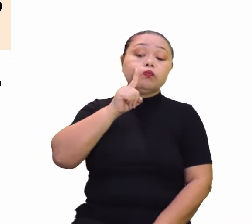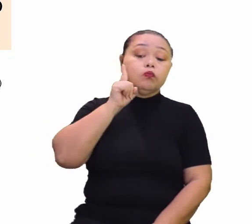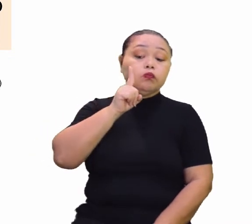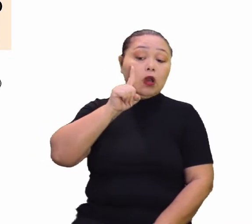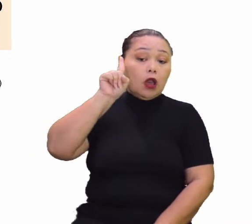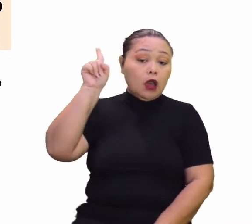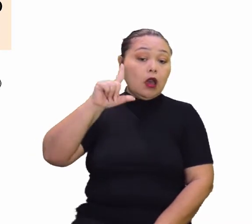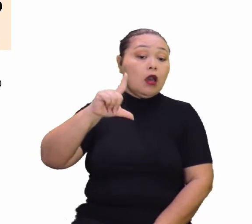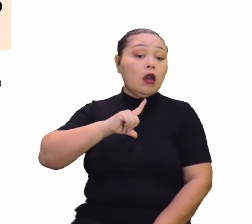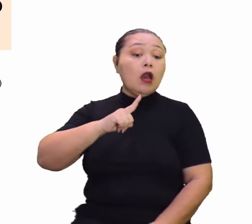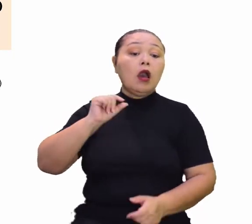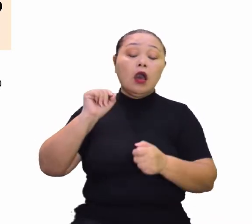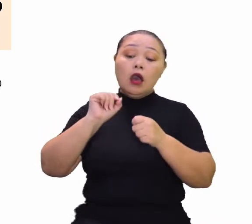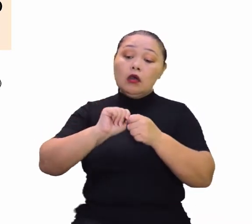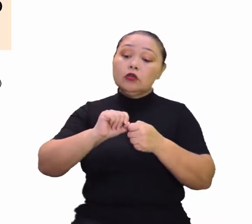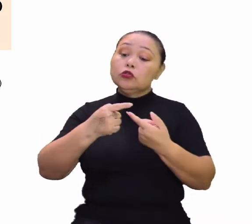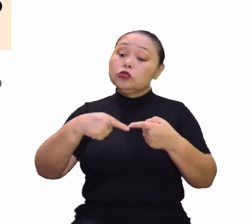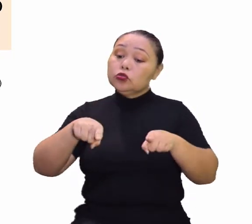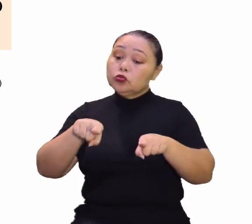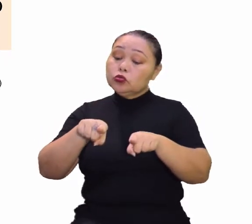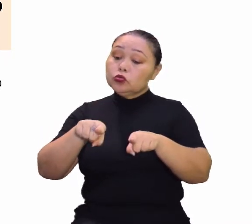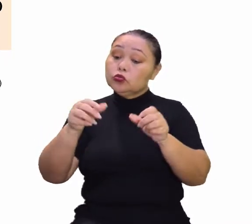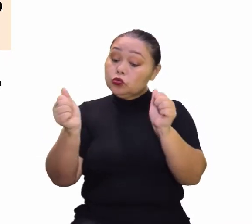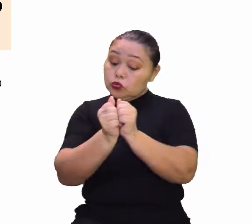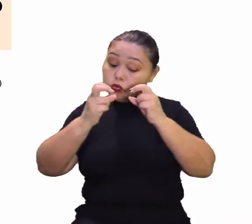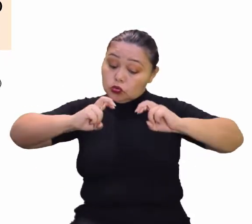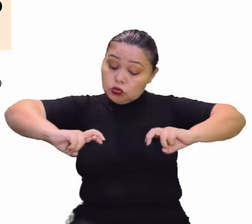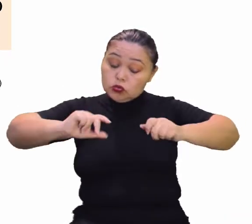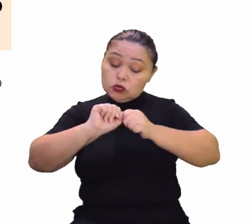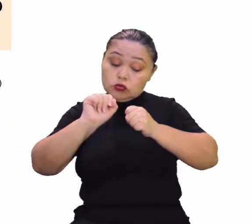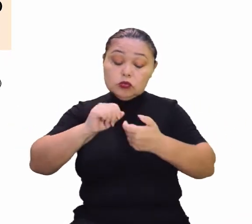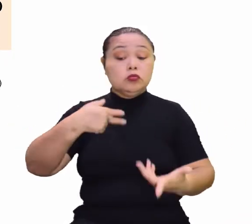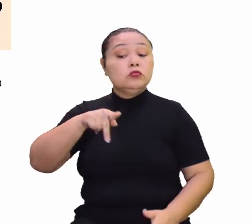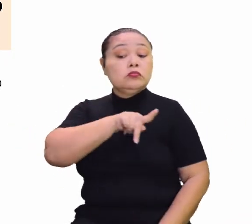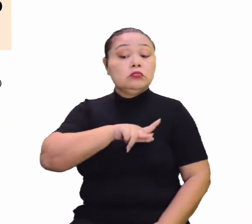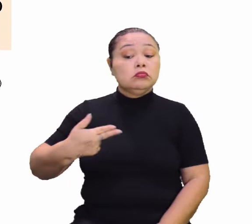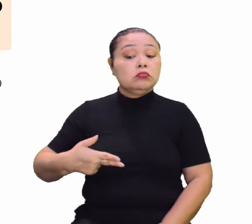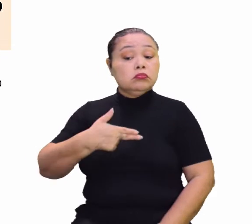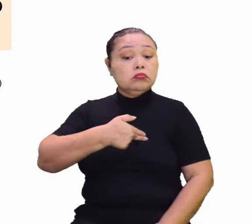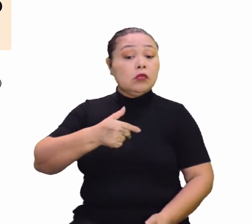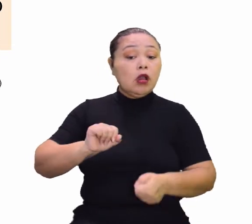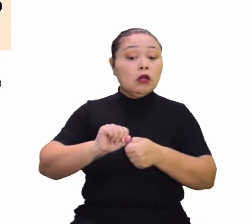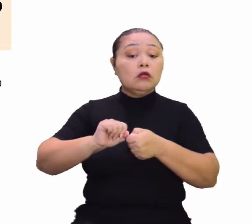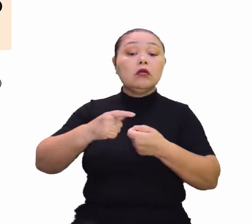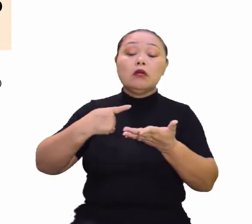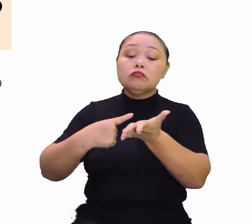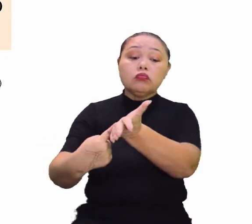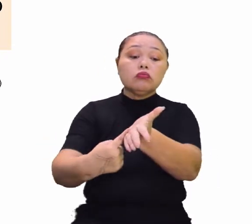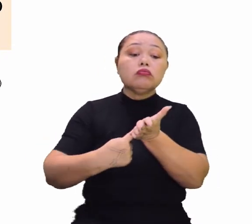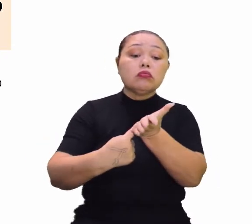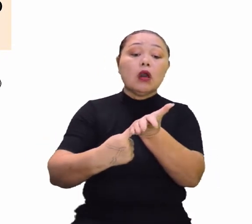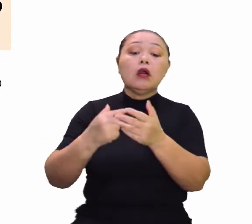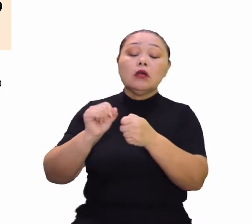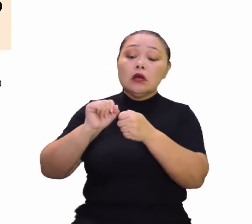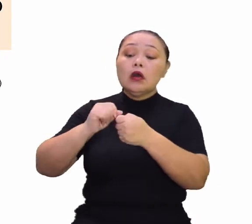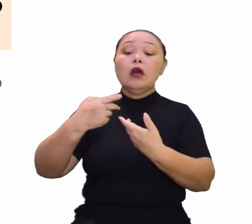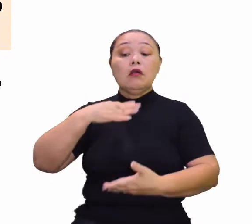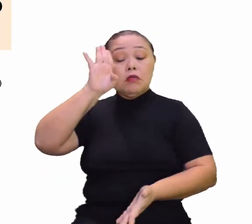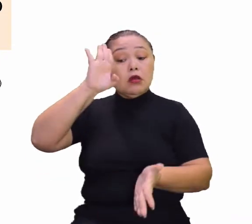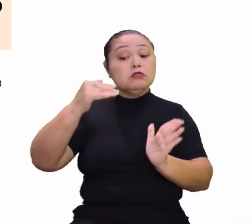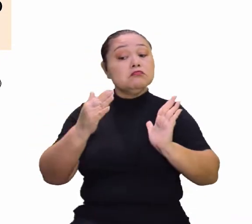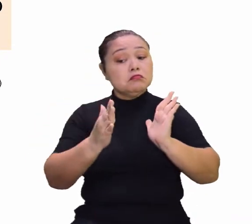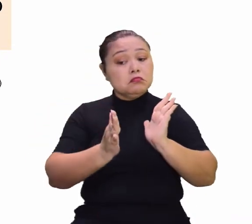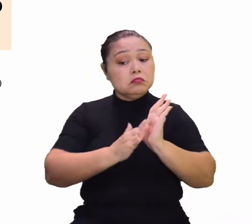Getúlio Vargas, fazem um acordo de Washington, pelo quais o Brasil comprometia-se em reativar seus seringais por meio de